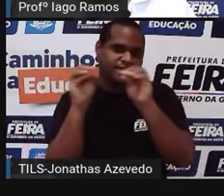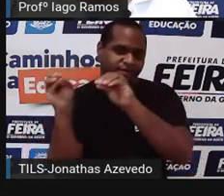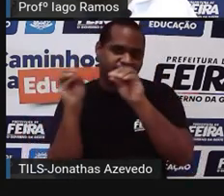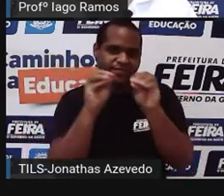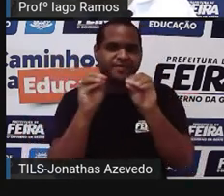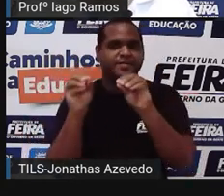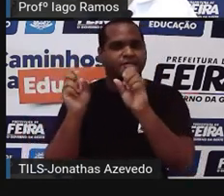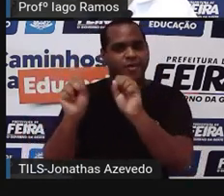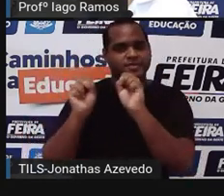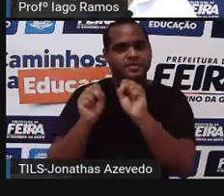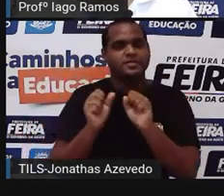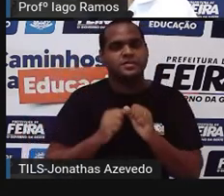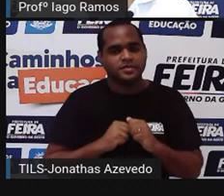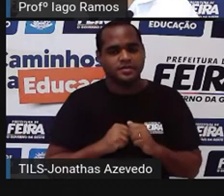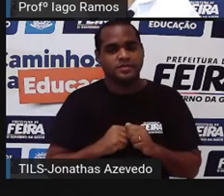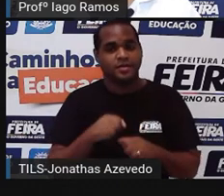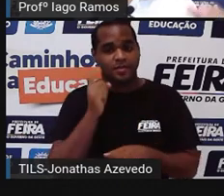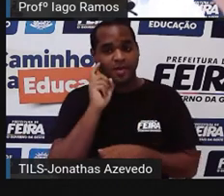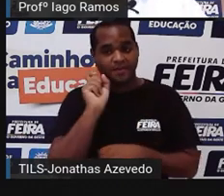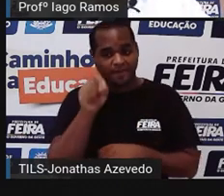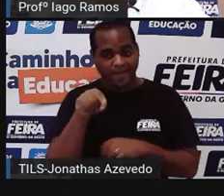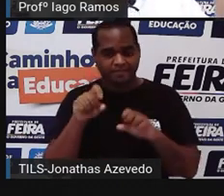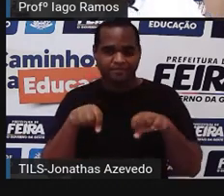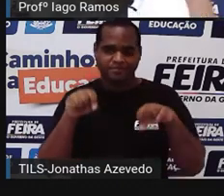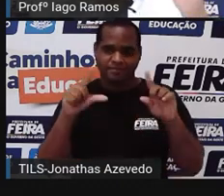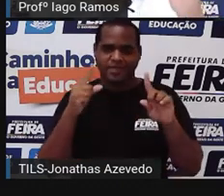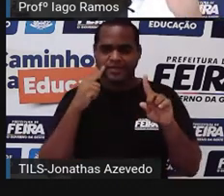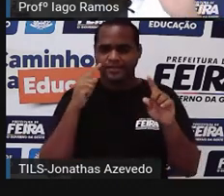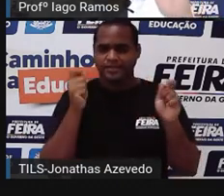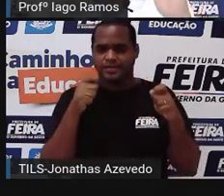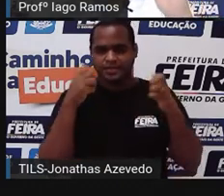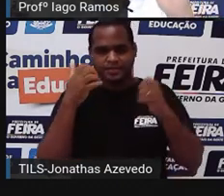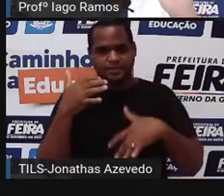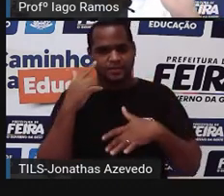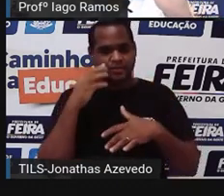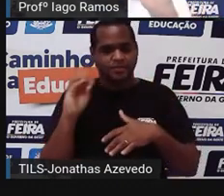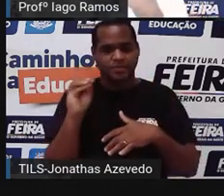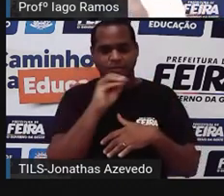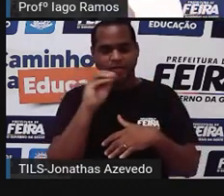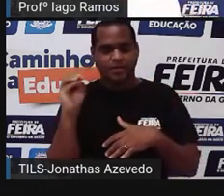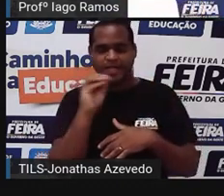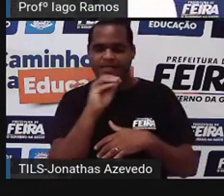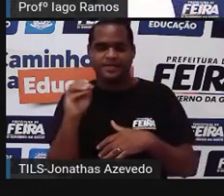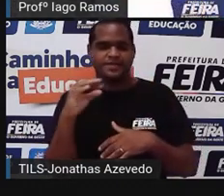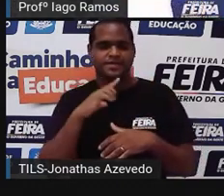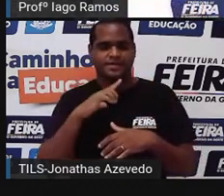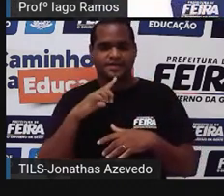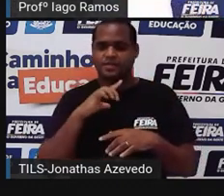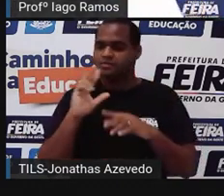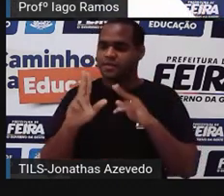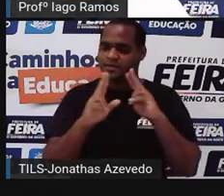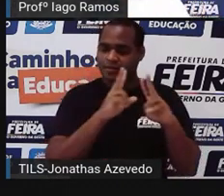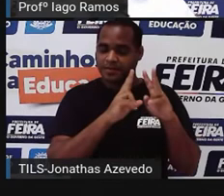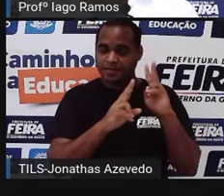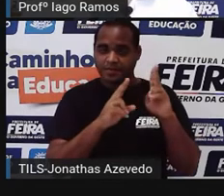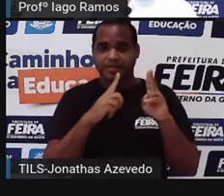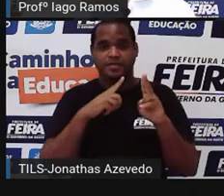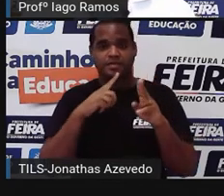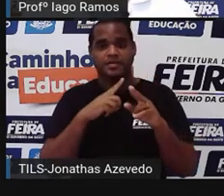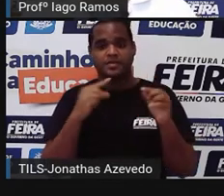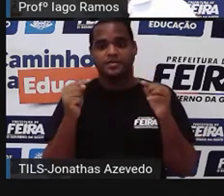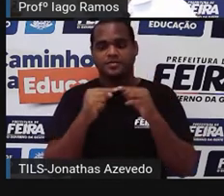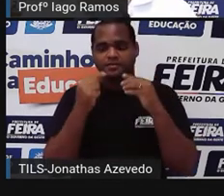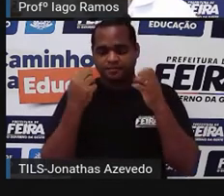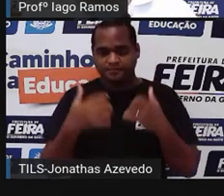olha só eu cliquei e apareceu então a figura tava em uma posição eu movimentei essa figura